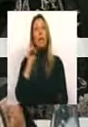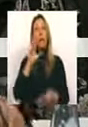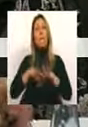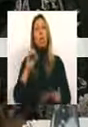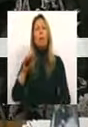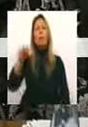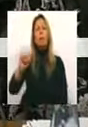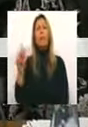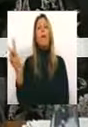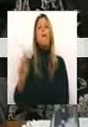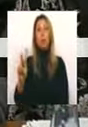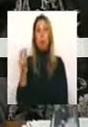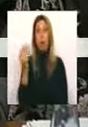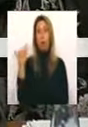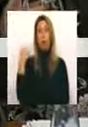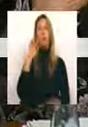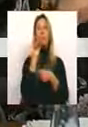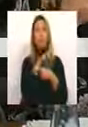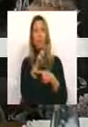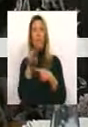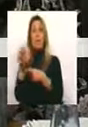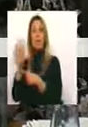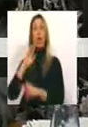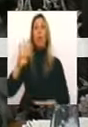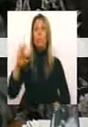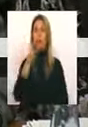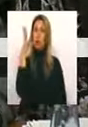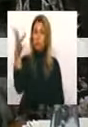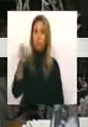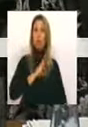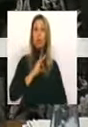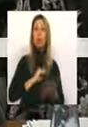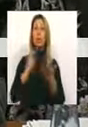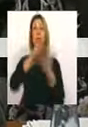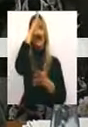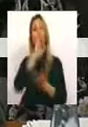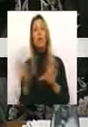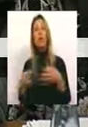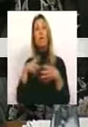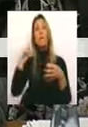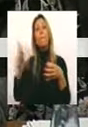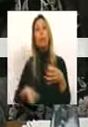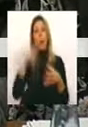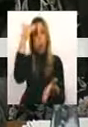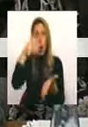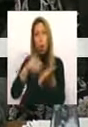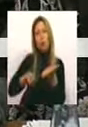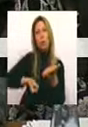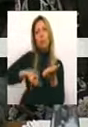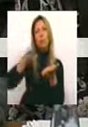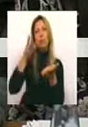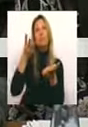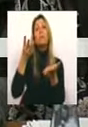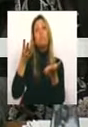recentemente aceitar aquele país aliás ele transmite aos estado das comunidades portuguesas no conjunto conclusões que tenha retirado